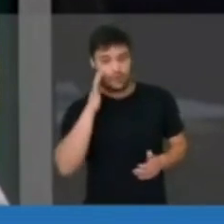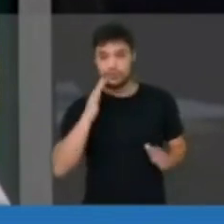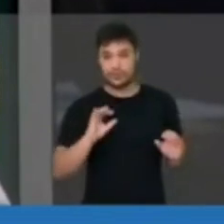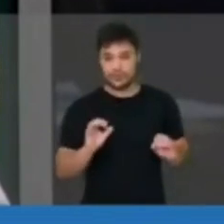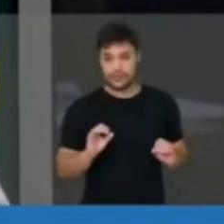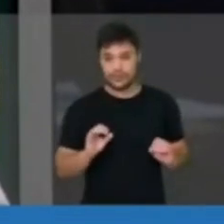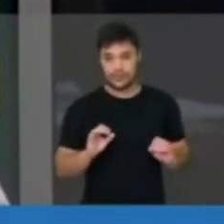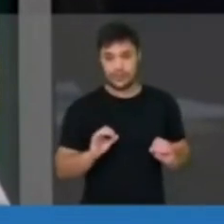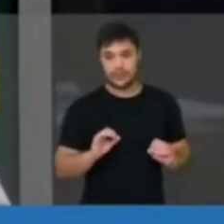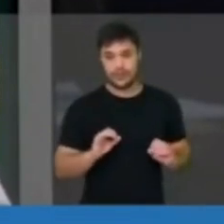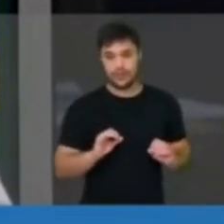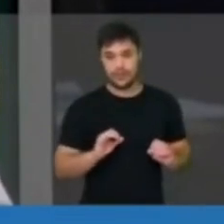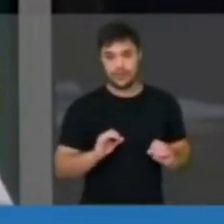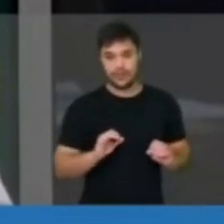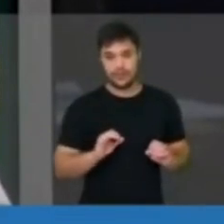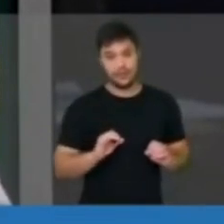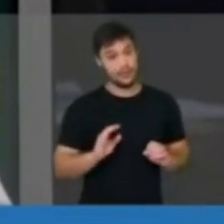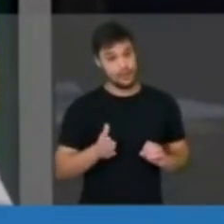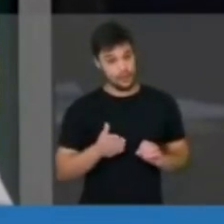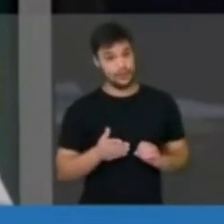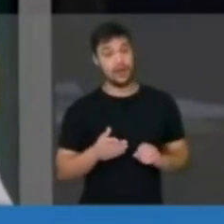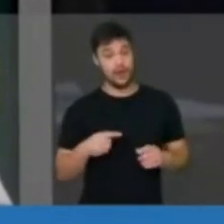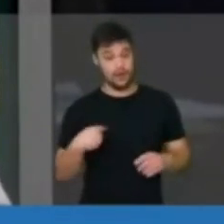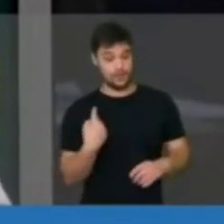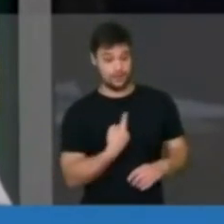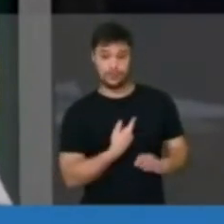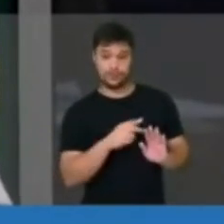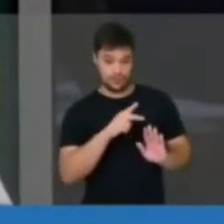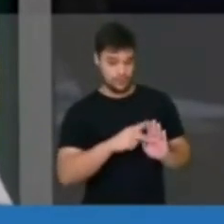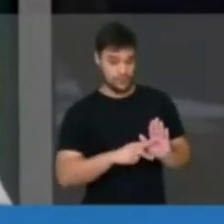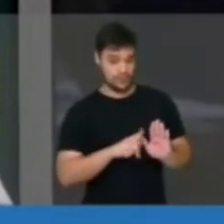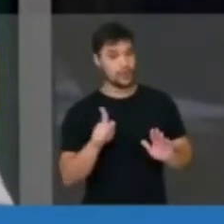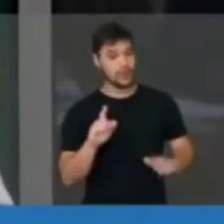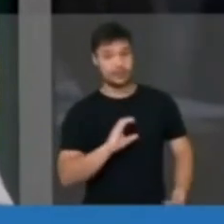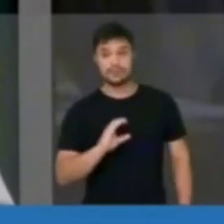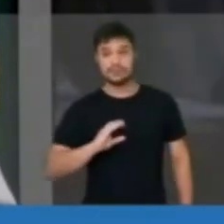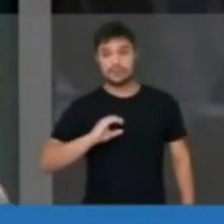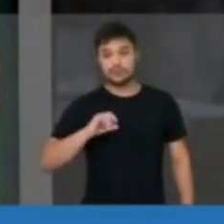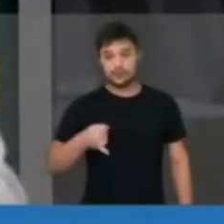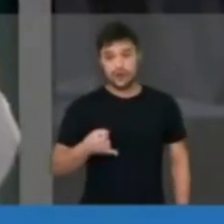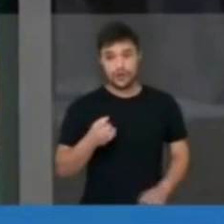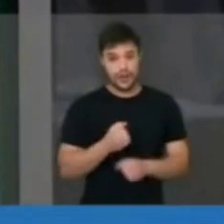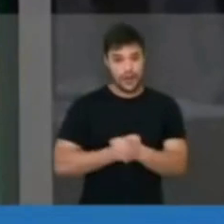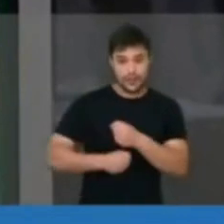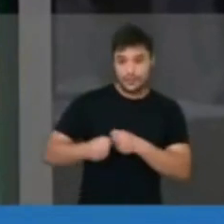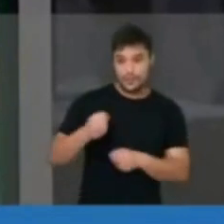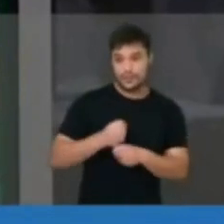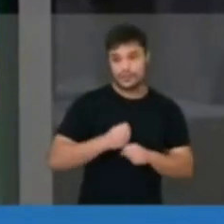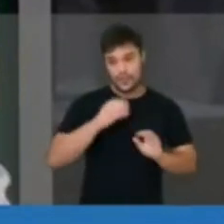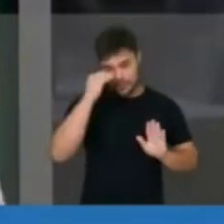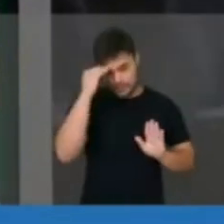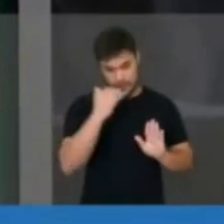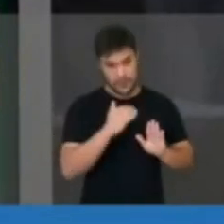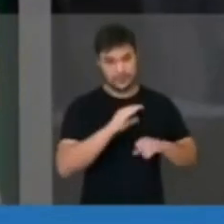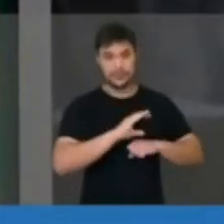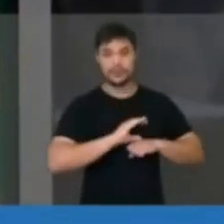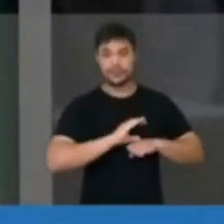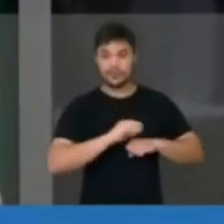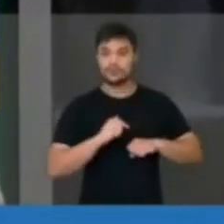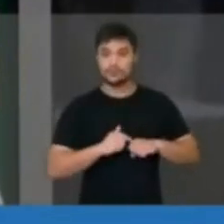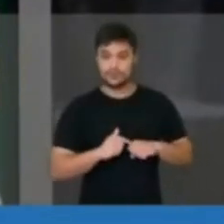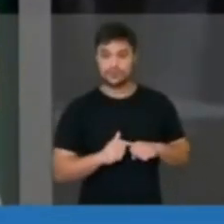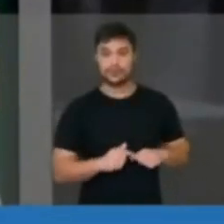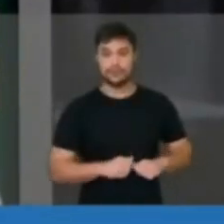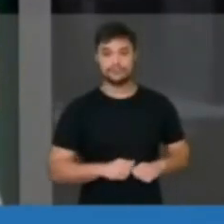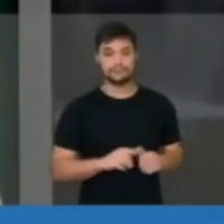já antecipando essa discussão, colocamos esse projeto na CCJ no ano passado, para cumprir o que diz a Constituição Federal.